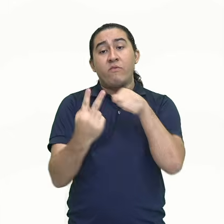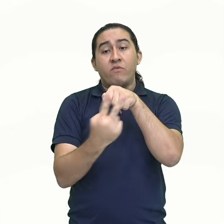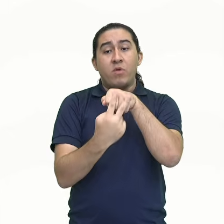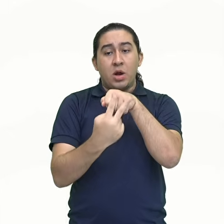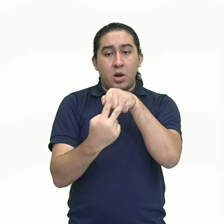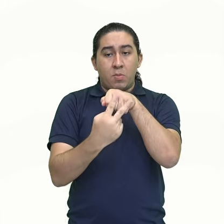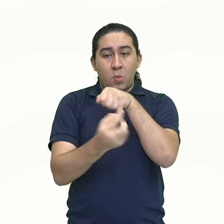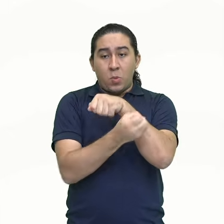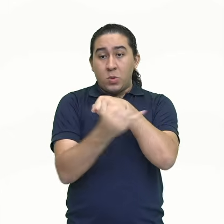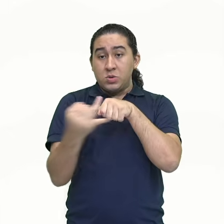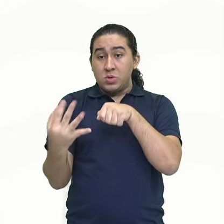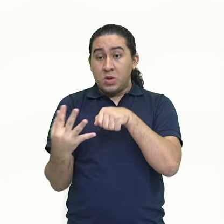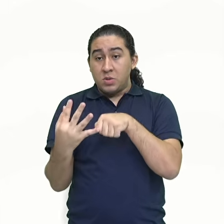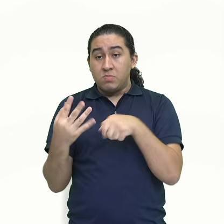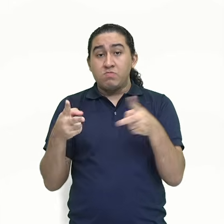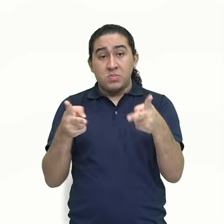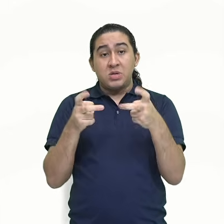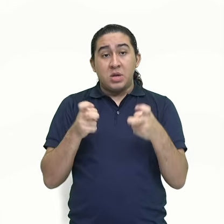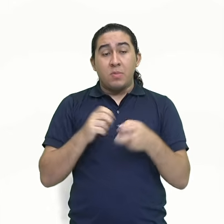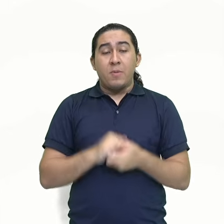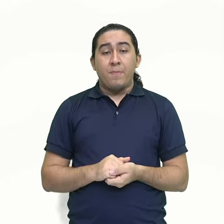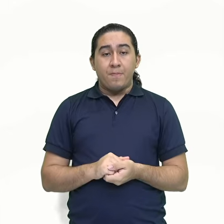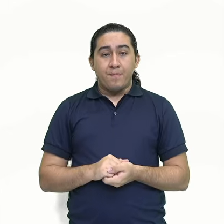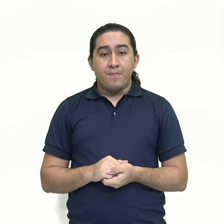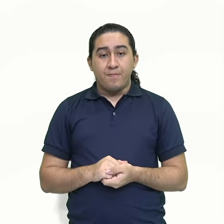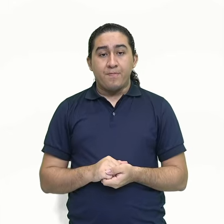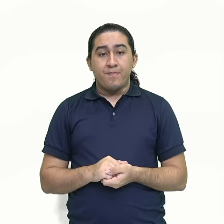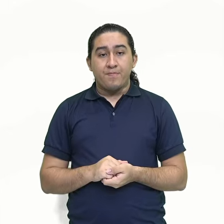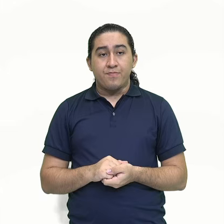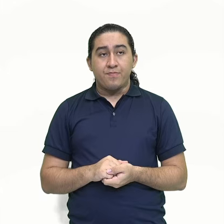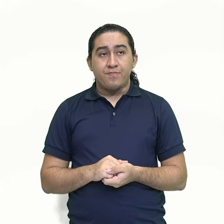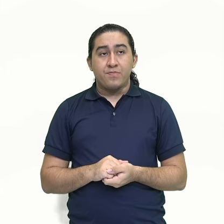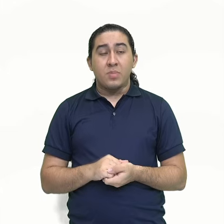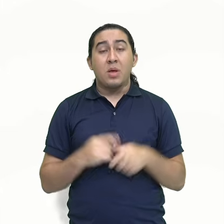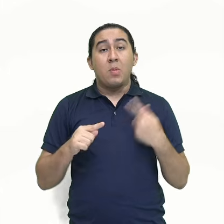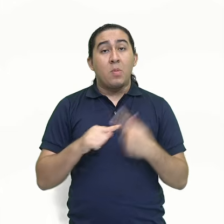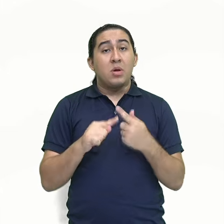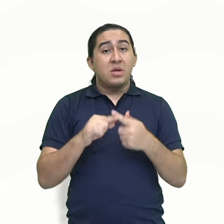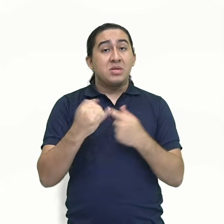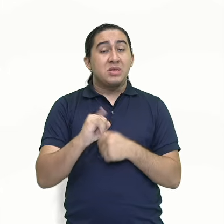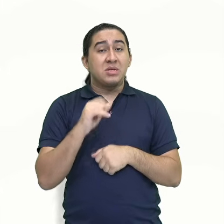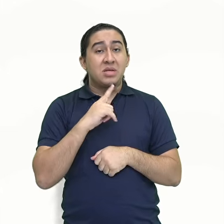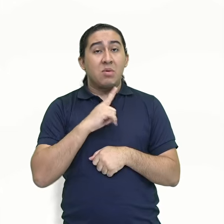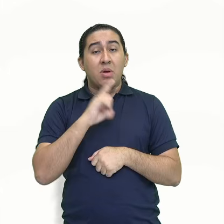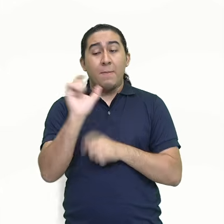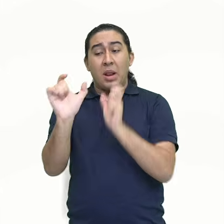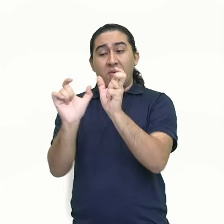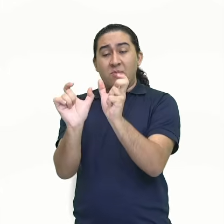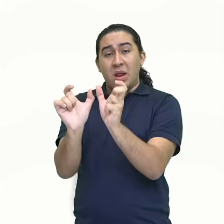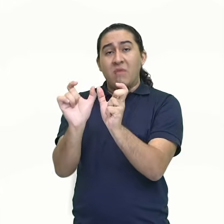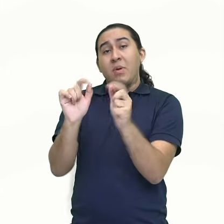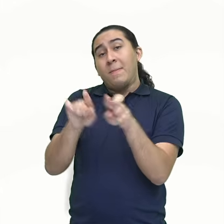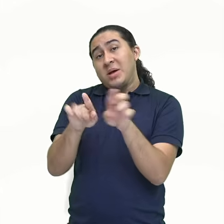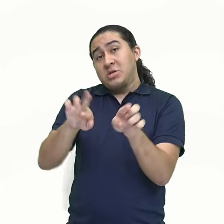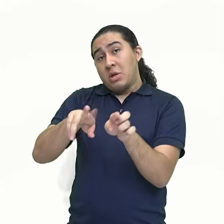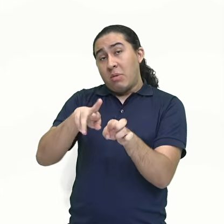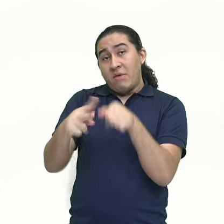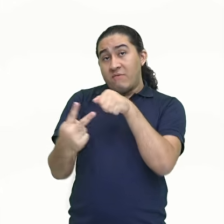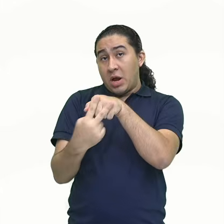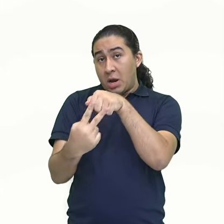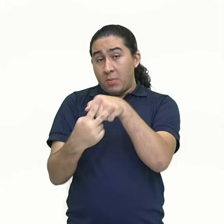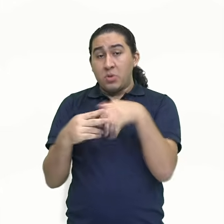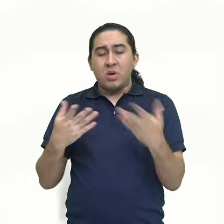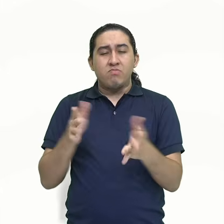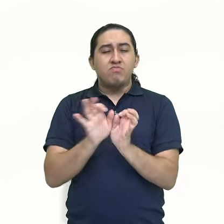verbo, né? Veja que locução verbal não conta como dois verbos, tá? Então, tem um período simples